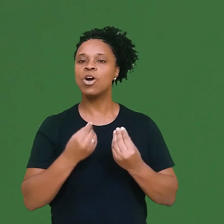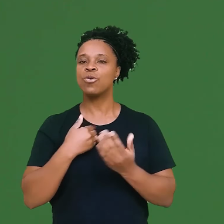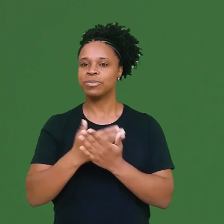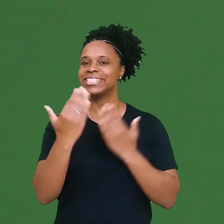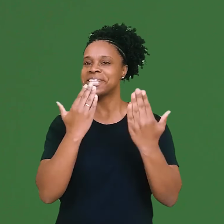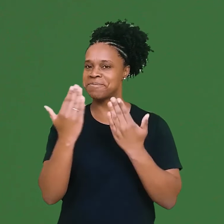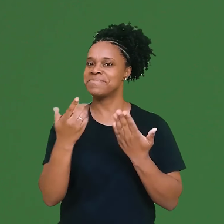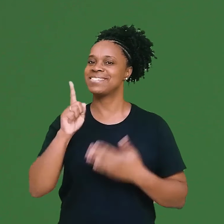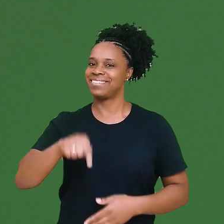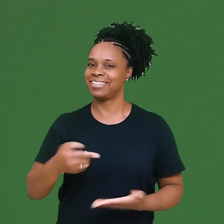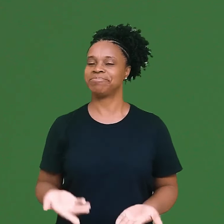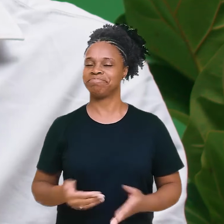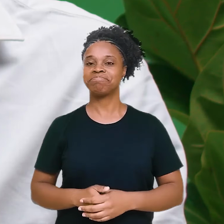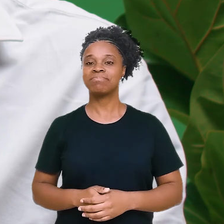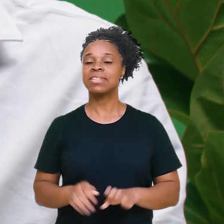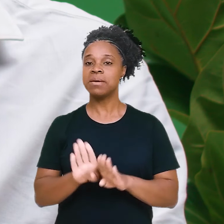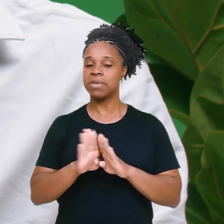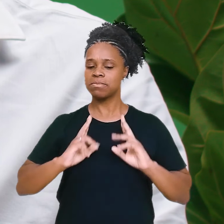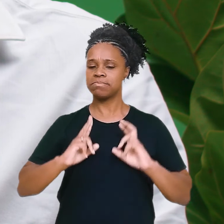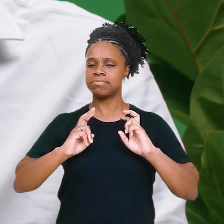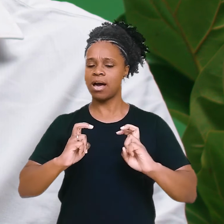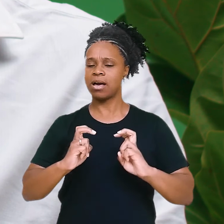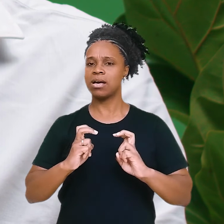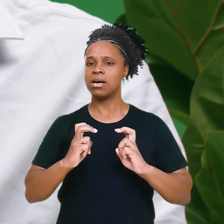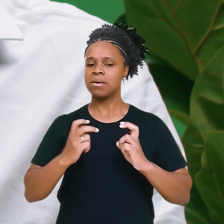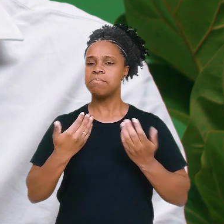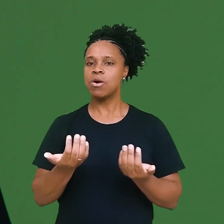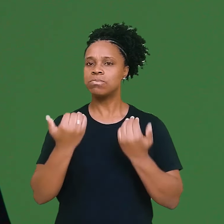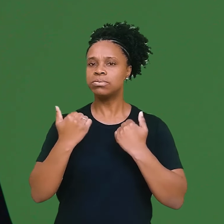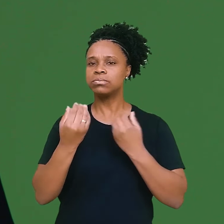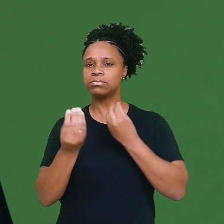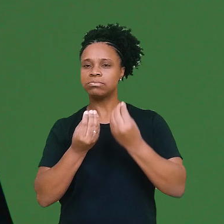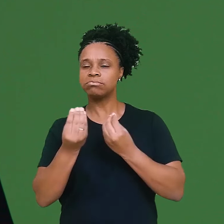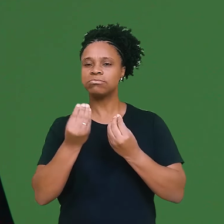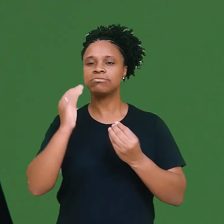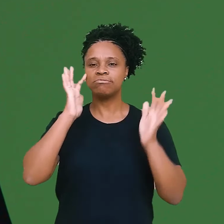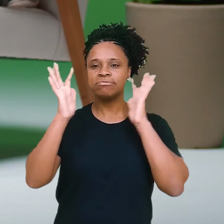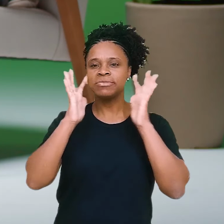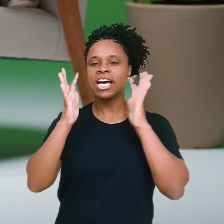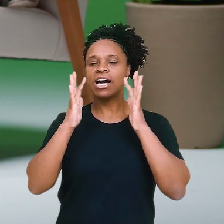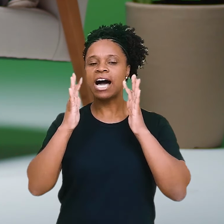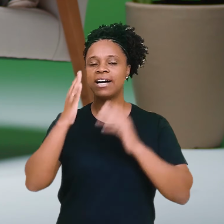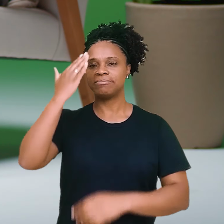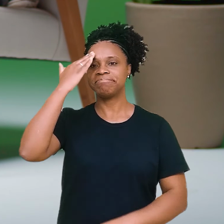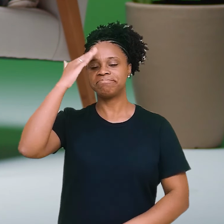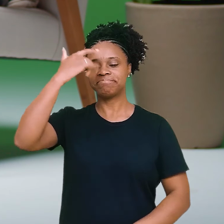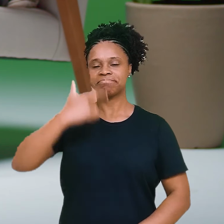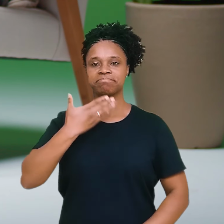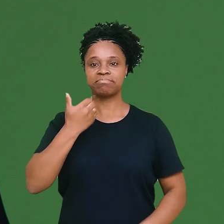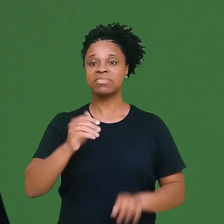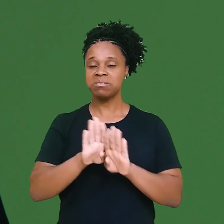né? Comecei a fazer terapia. Uma autodescoberta mesmo, num autoconhecimento, de procurar me